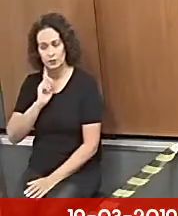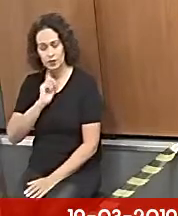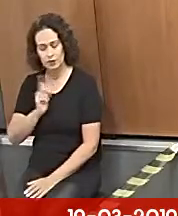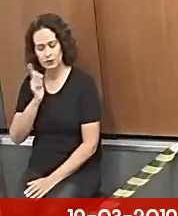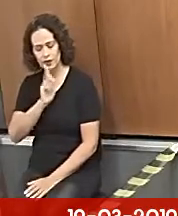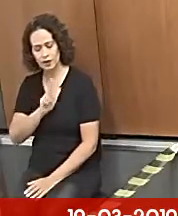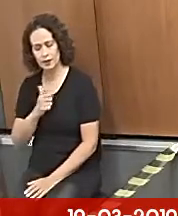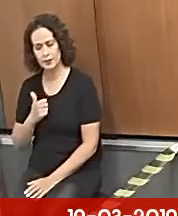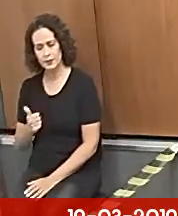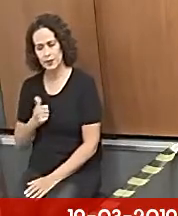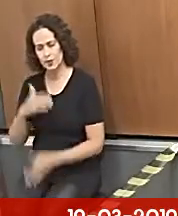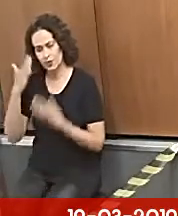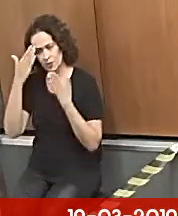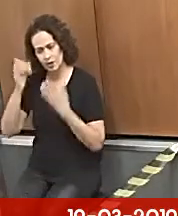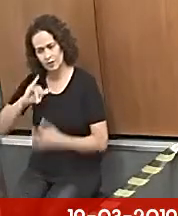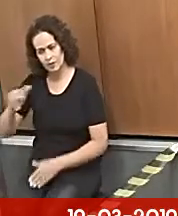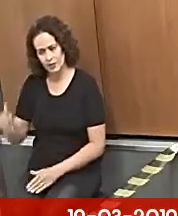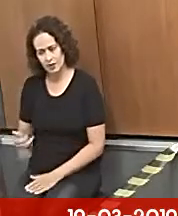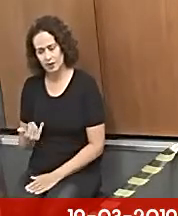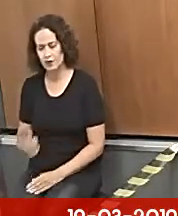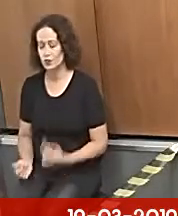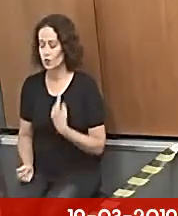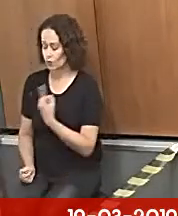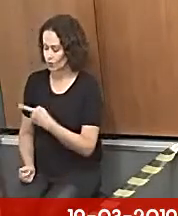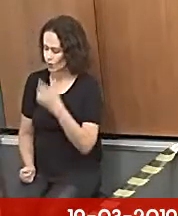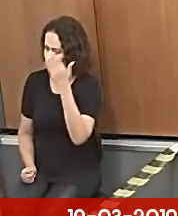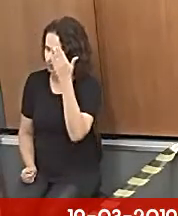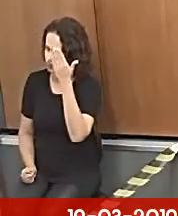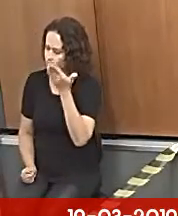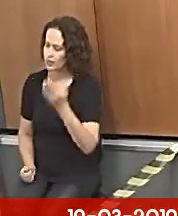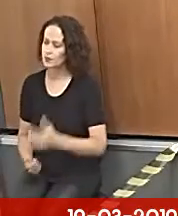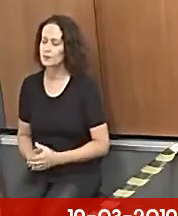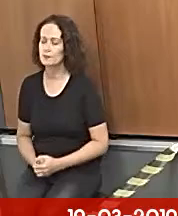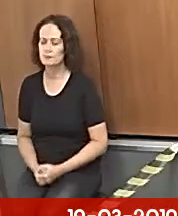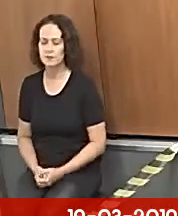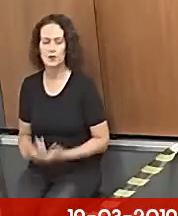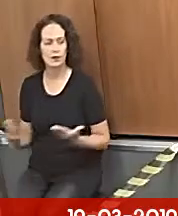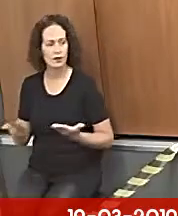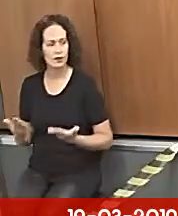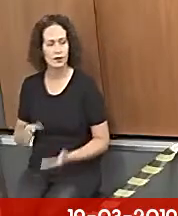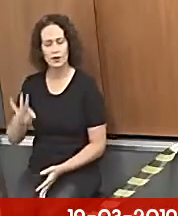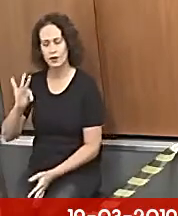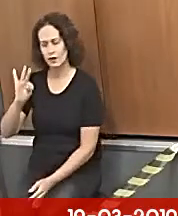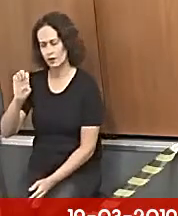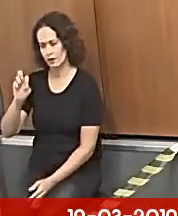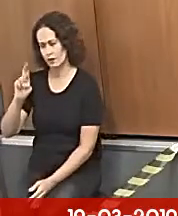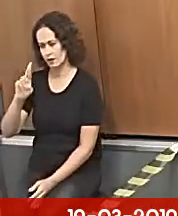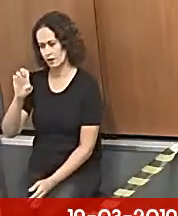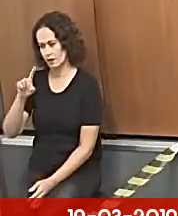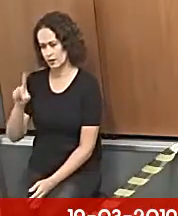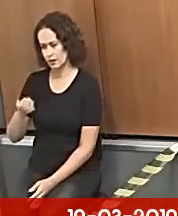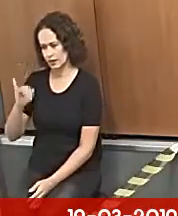isso ok obrigado pelo porto nos que agradecêssemos volta a palavra terezinha favor